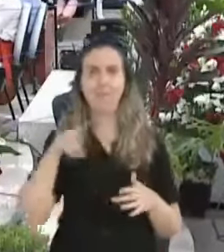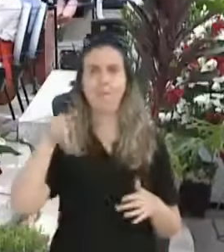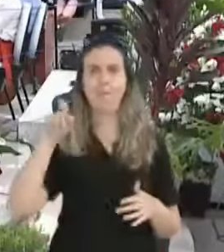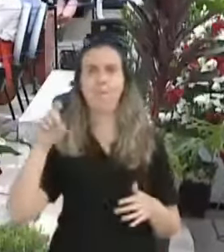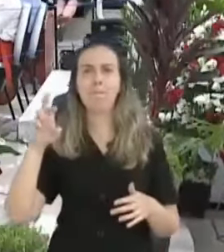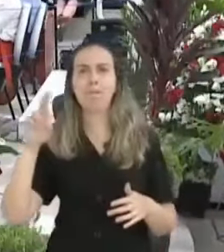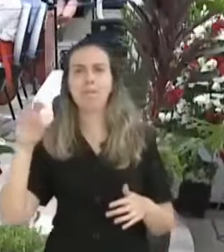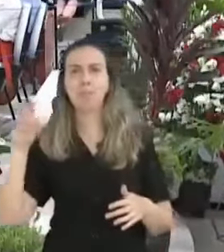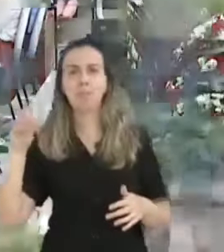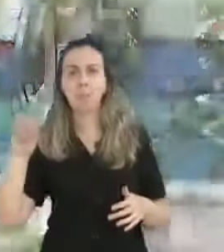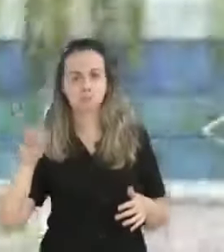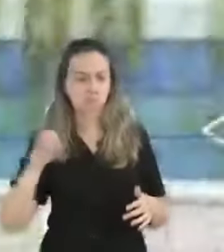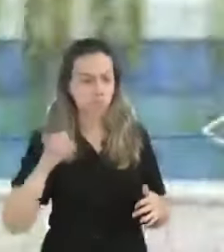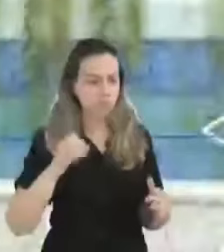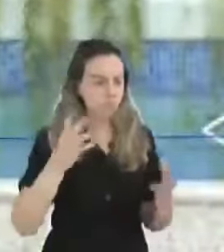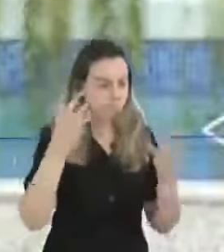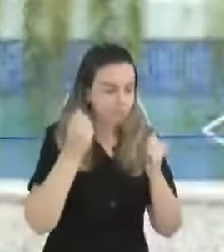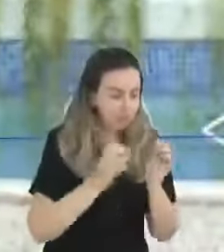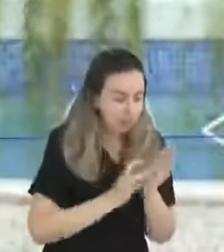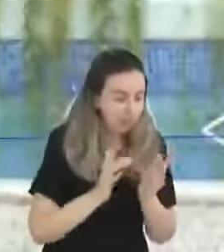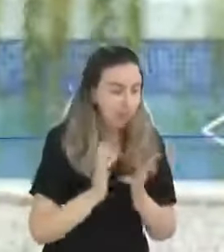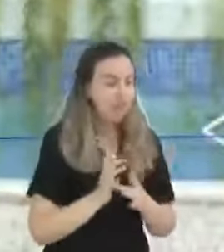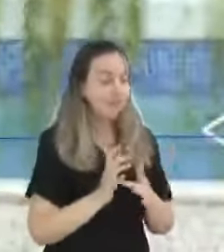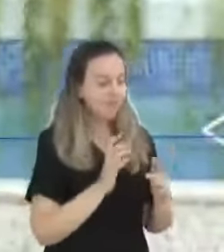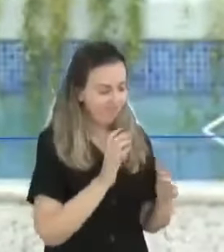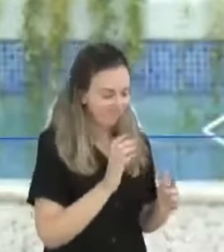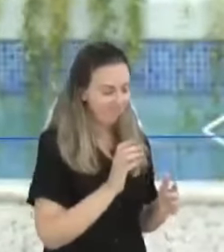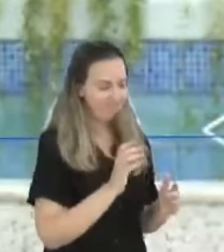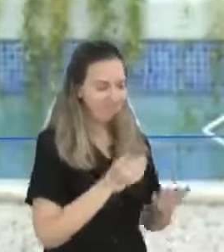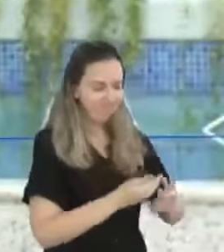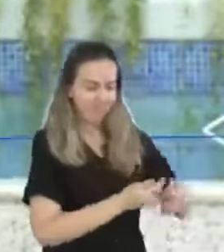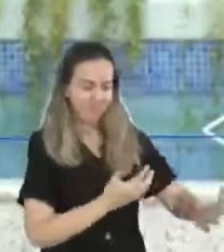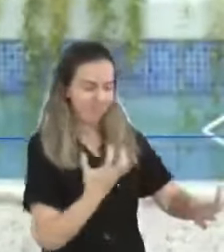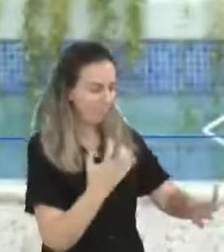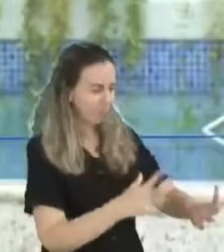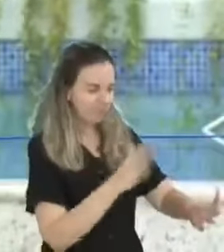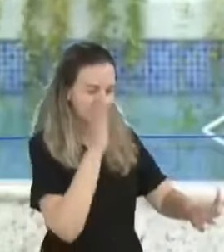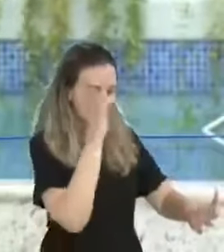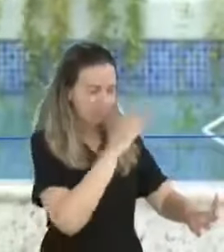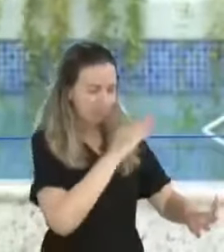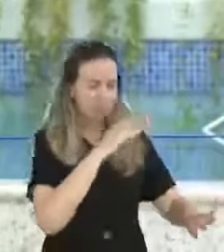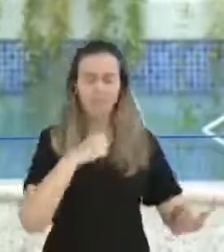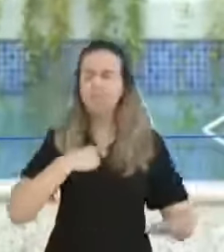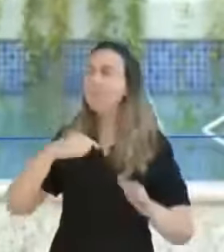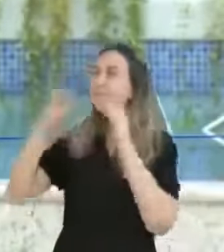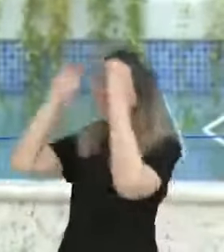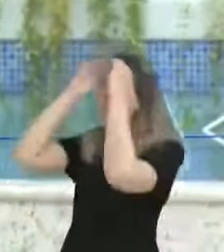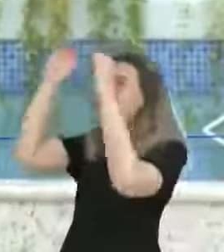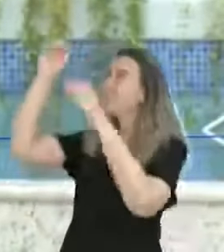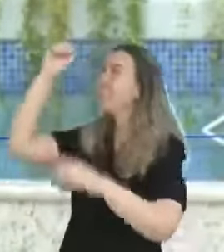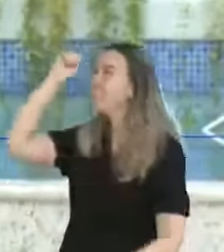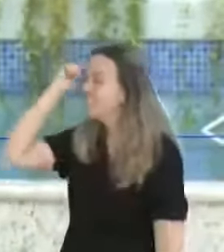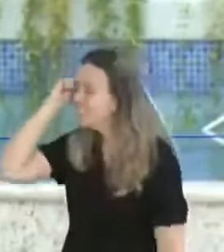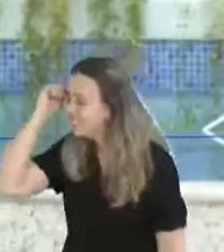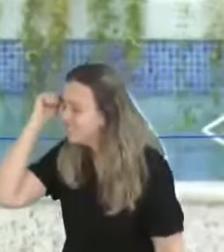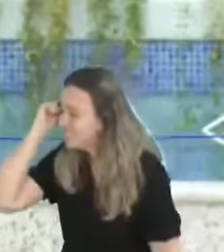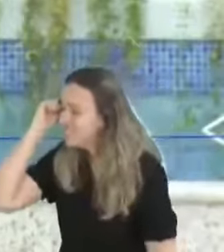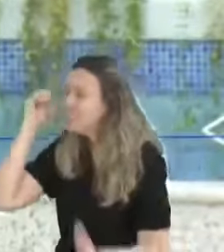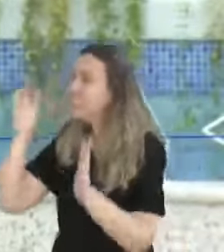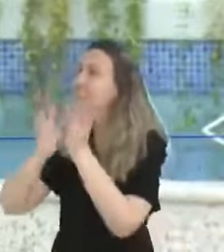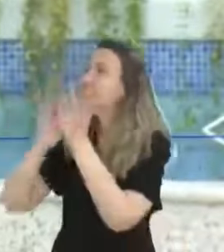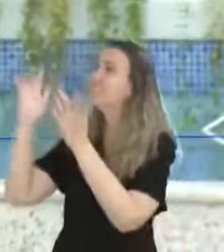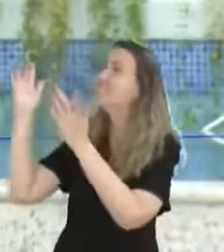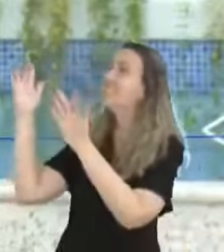agora podia pregar em Atos capítulo 3, versículos 19 e 20: arrependei-vos e